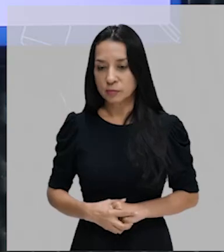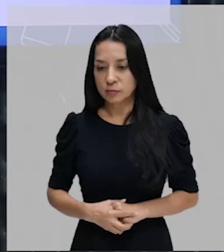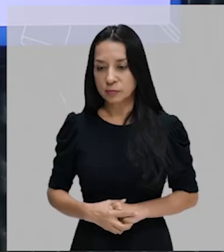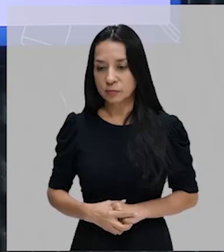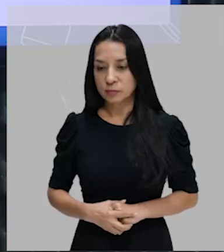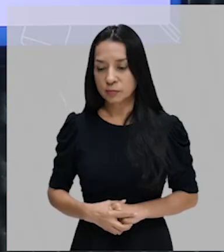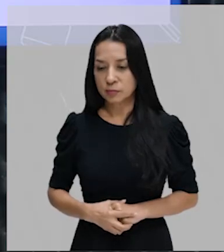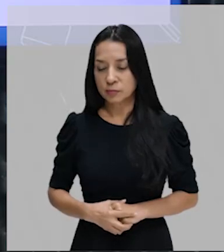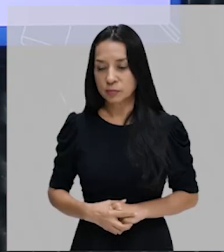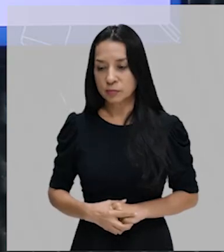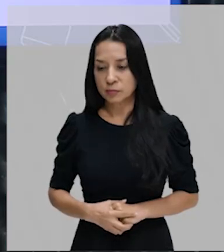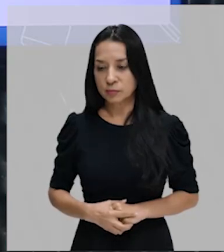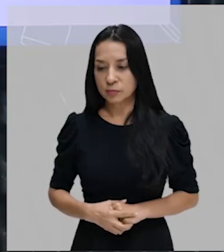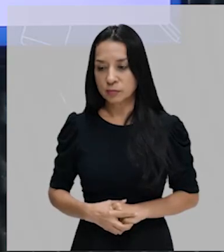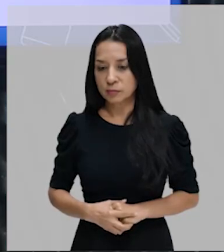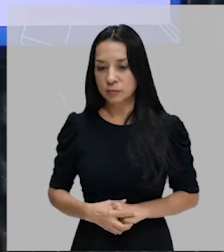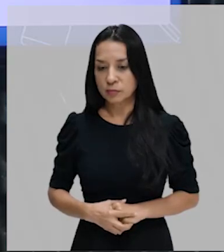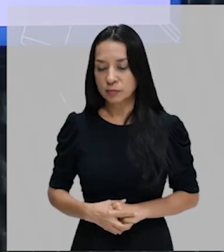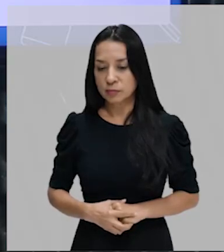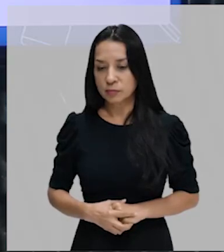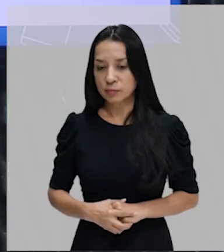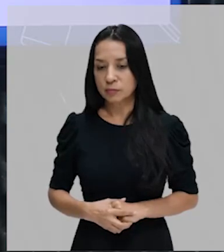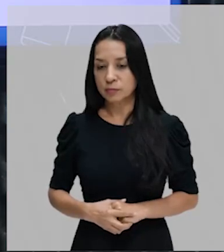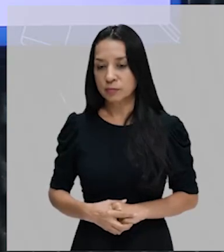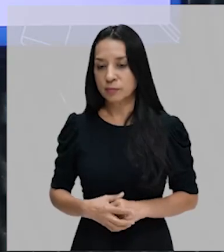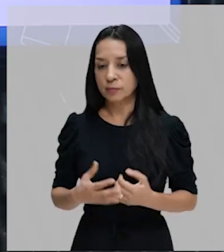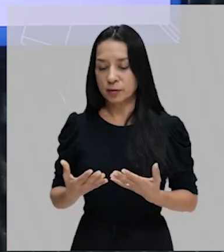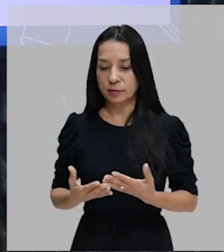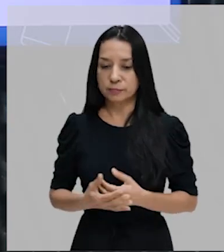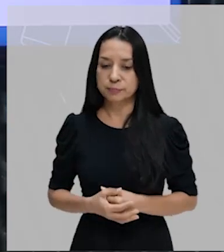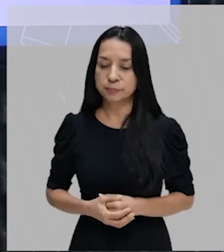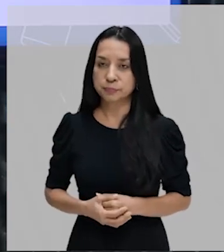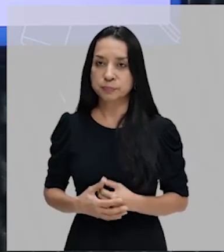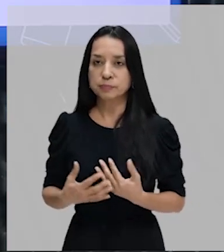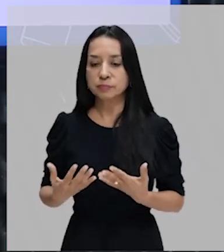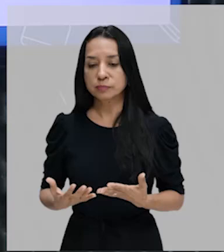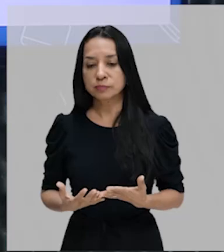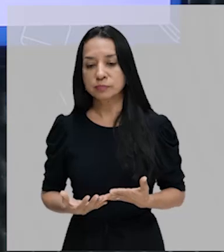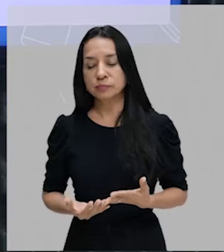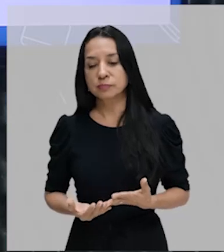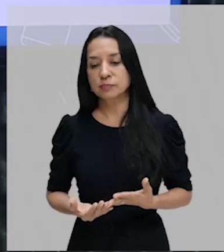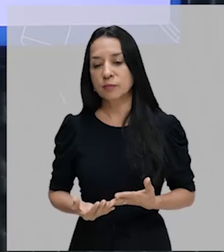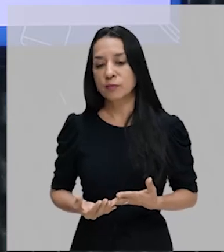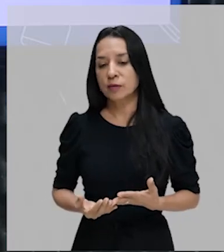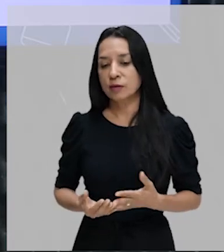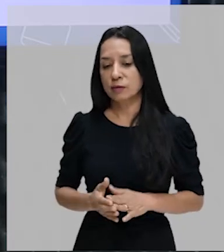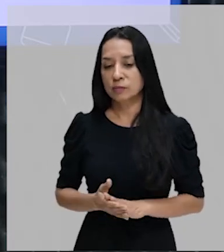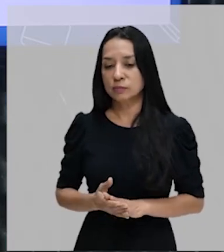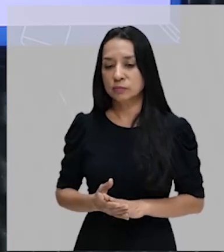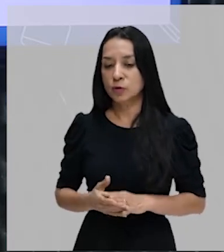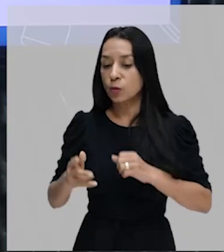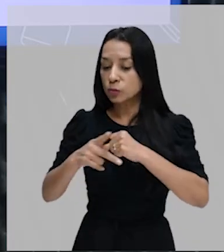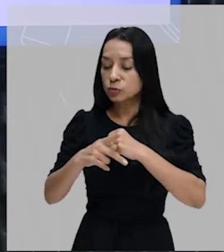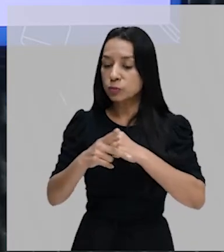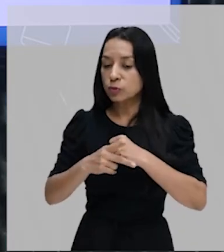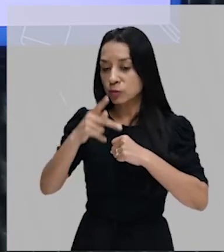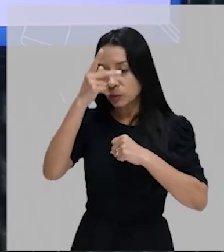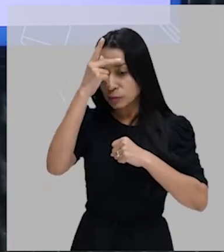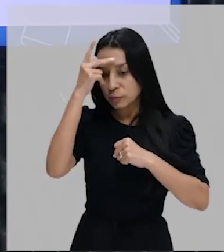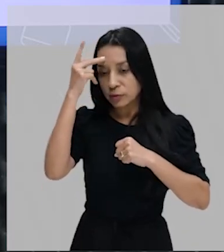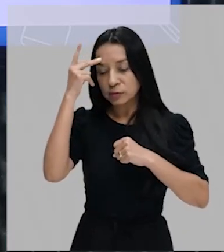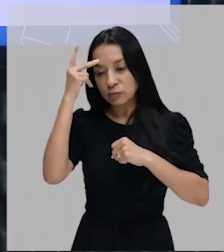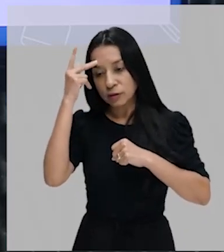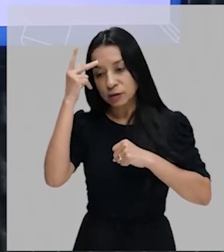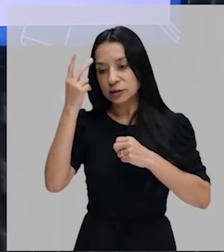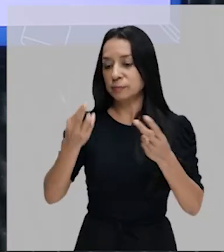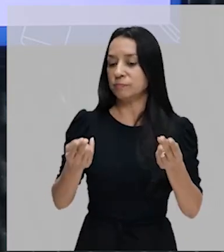la frase ou oração. Veamos os exemplos. Então, os pronomes pessoais são os mesmos da